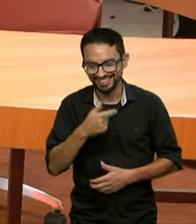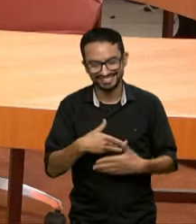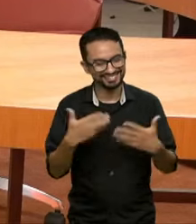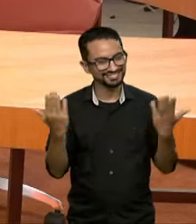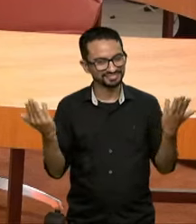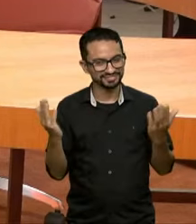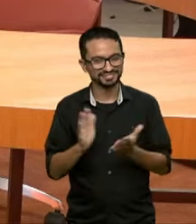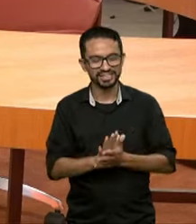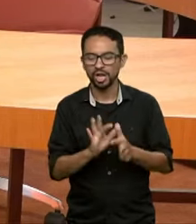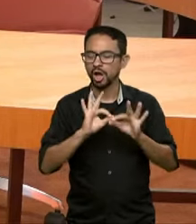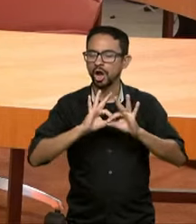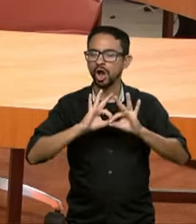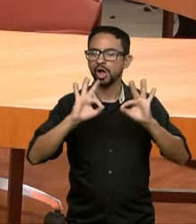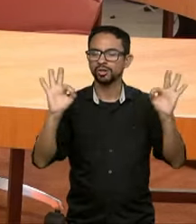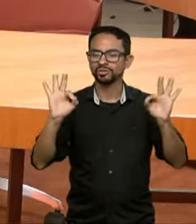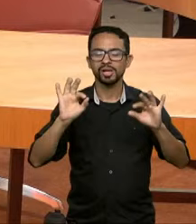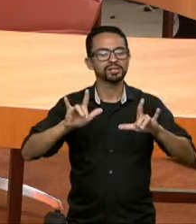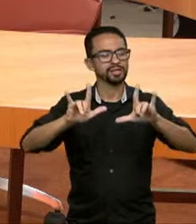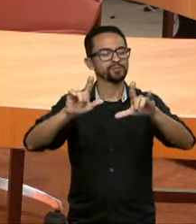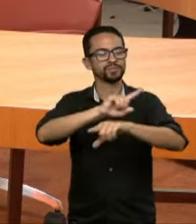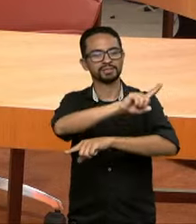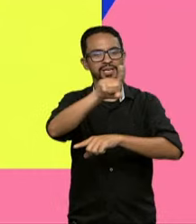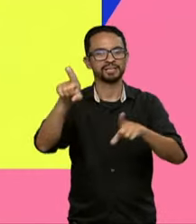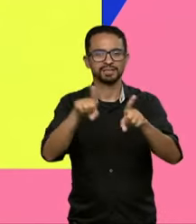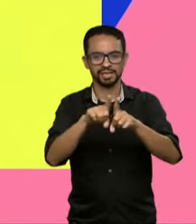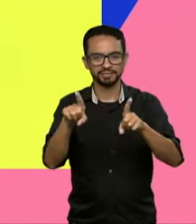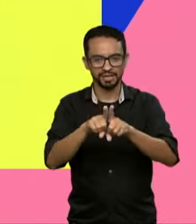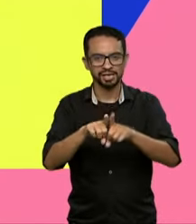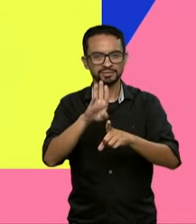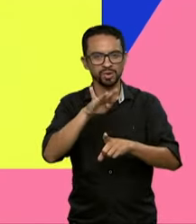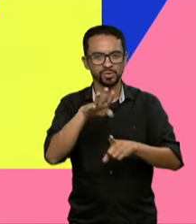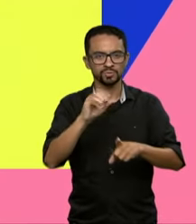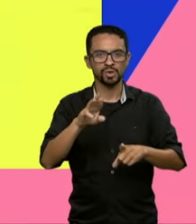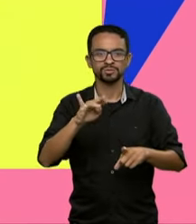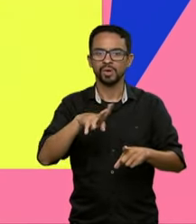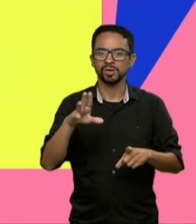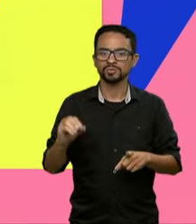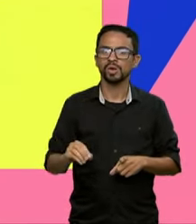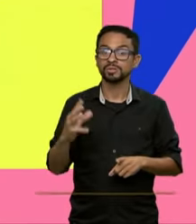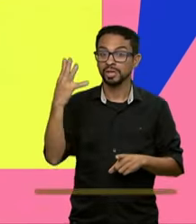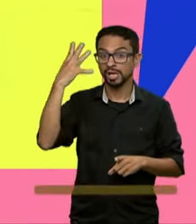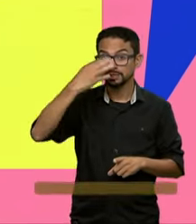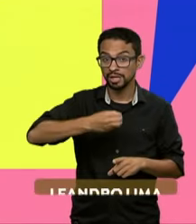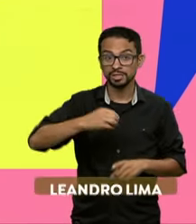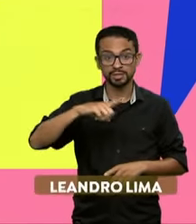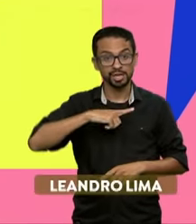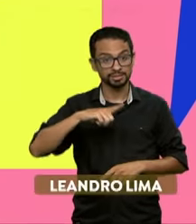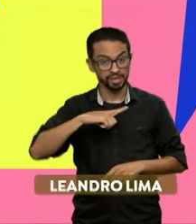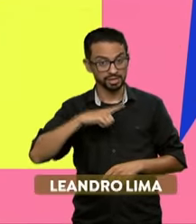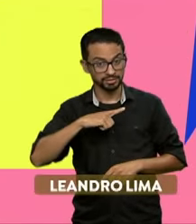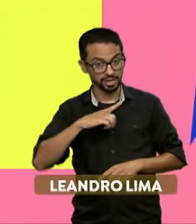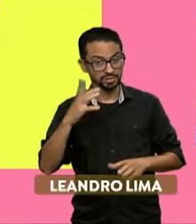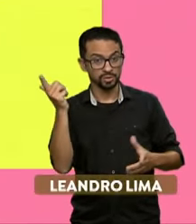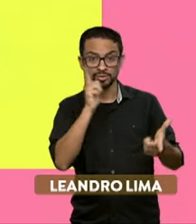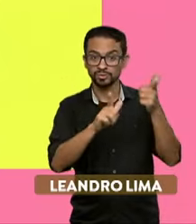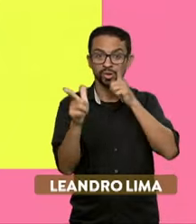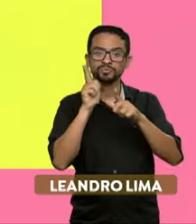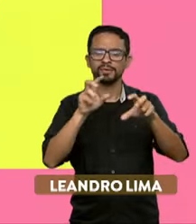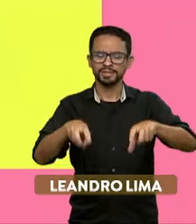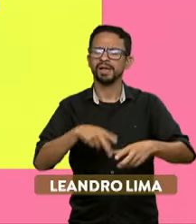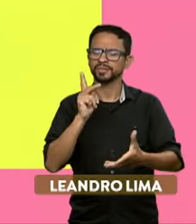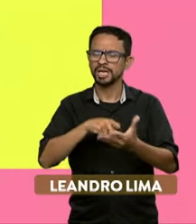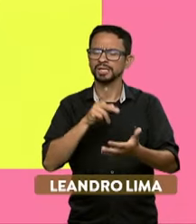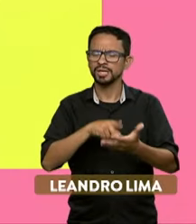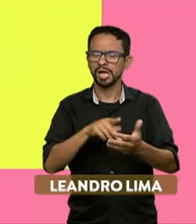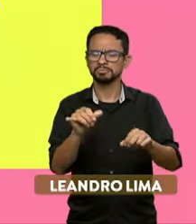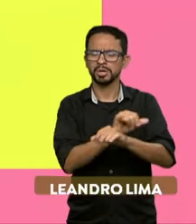Ai, que delícia. Eu amo vocês, gente. Gustavo Zago. É muito lindo que o Babai Off alcançou com o Tom na Fazenda. E é mesmo. Um